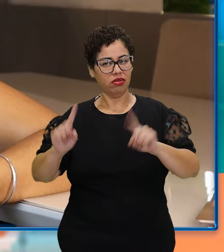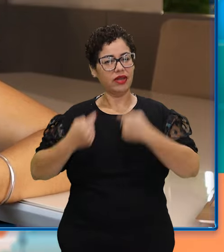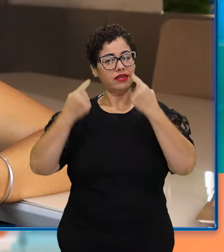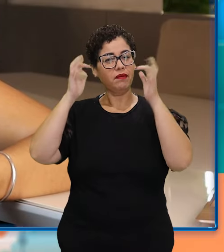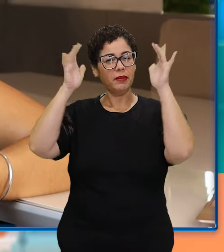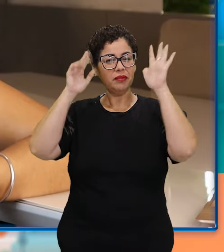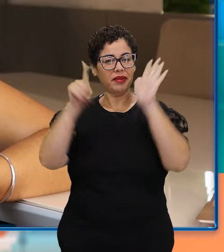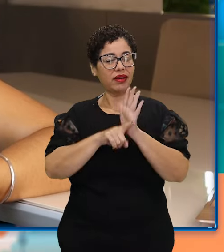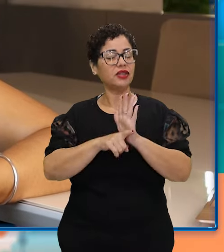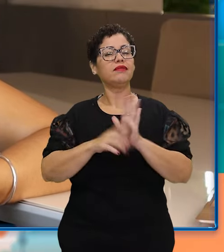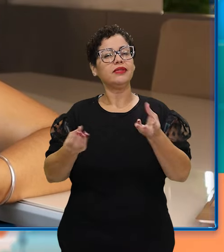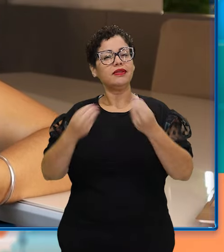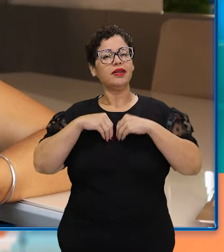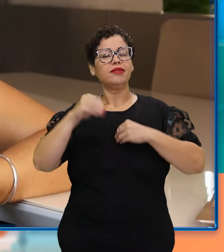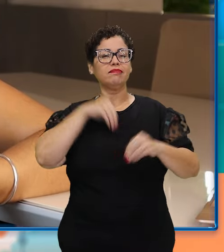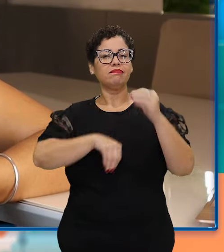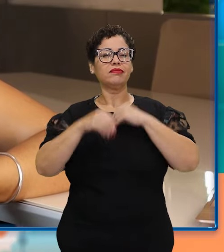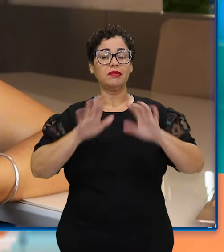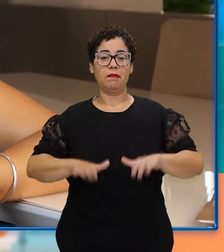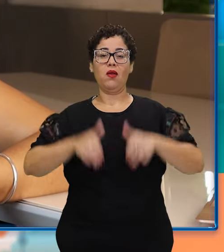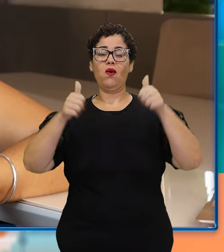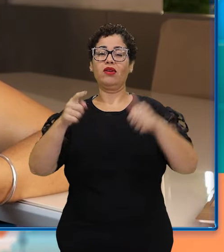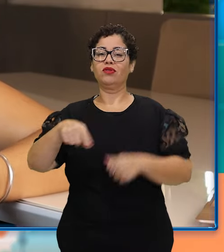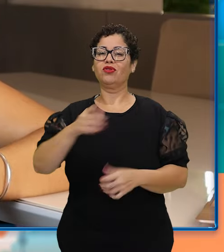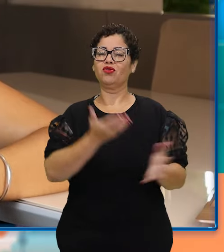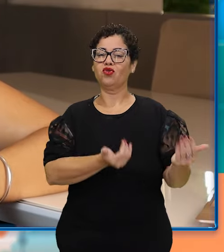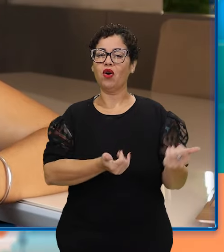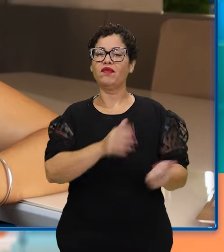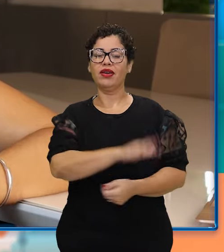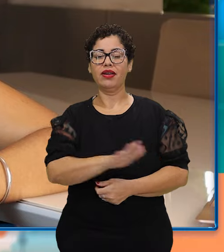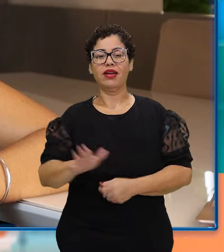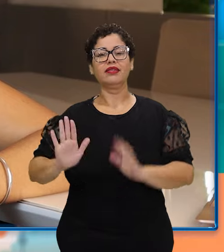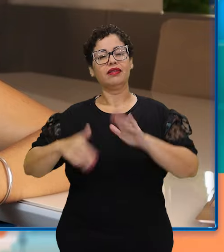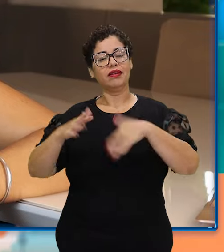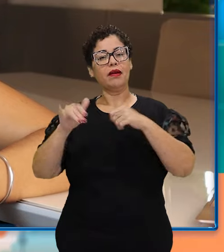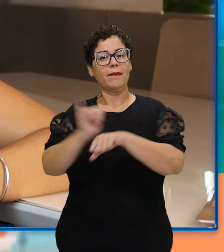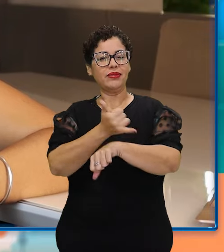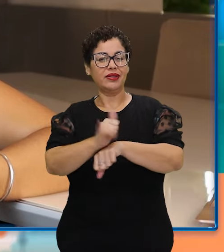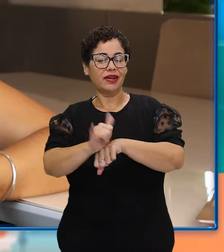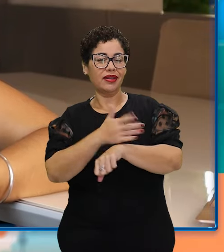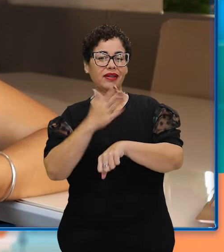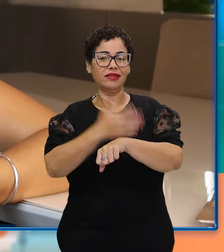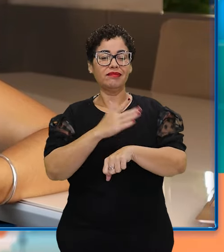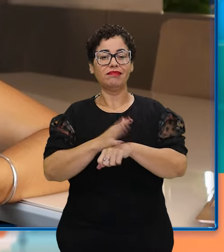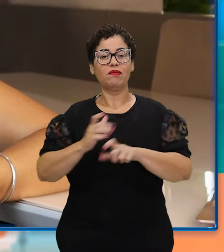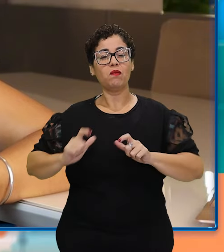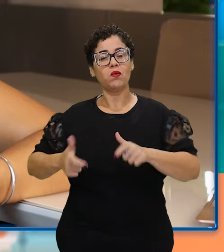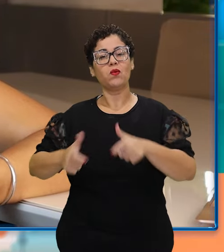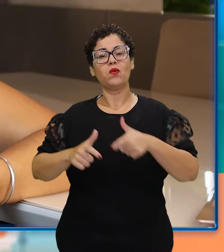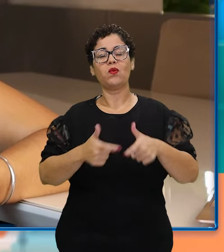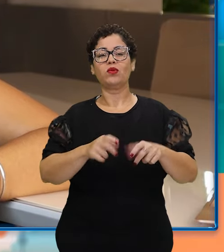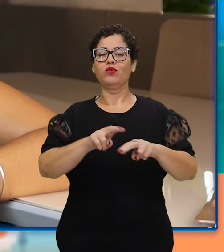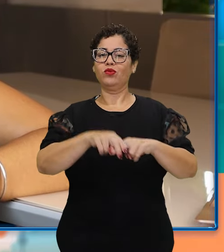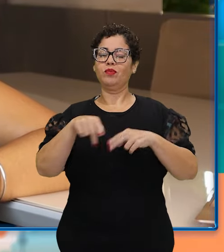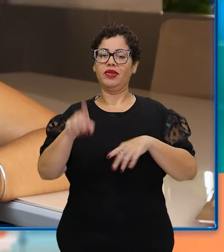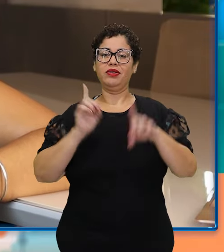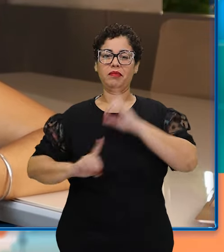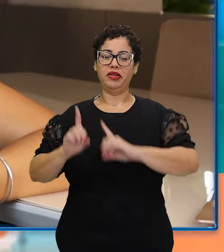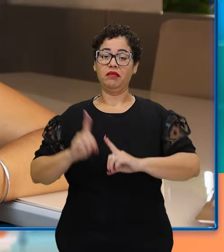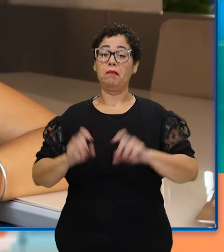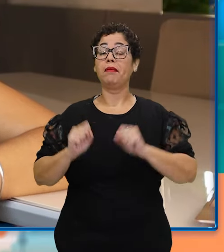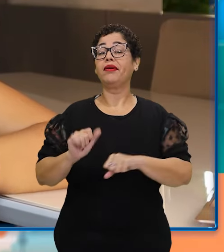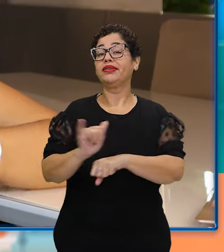pensamentos negativos. Então a TCC vai auxiliar esse jovem, essa criança, a desenvolver estratégias práticas de enfrentamento da depressão. Isso pode